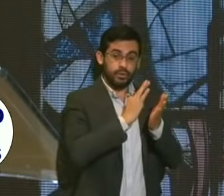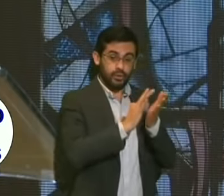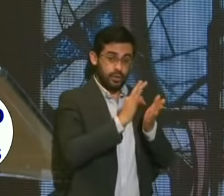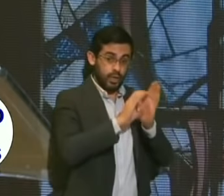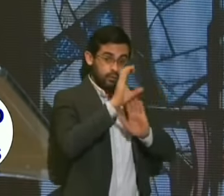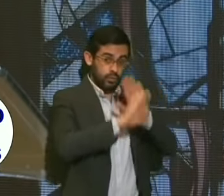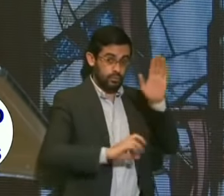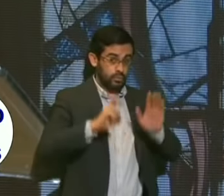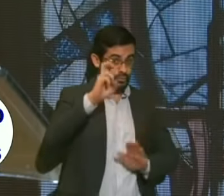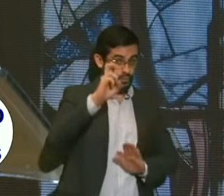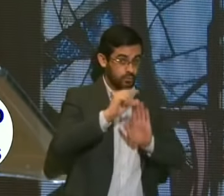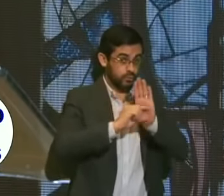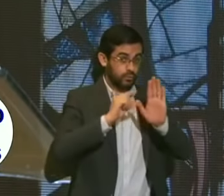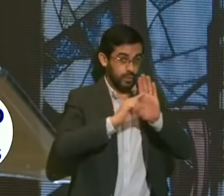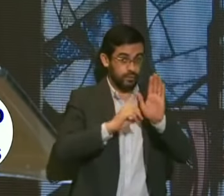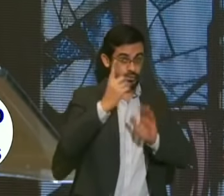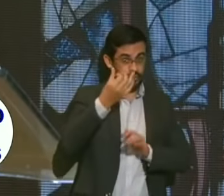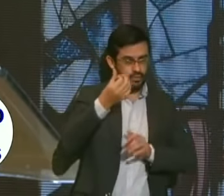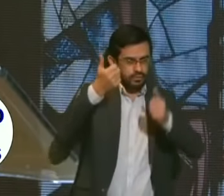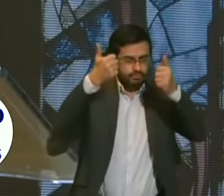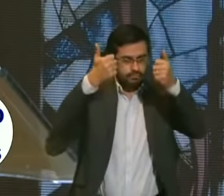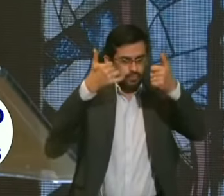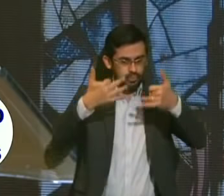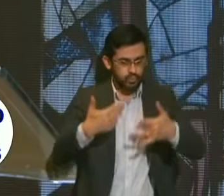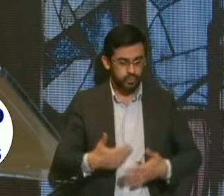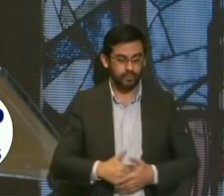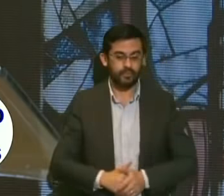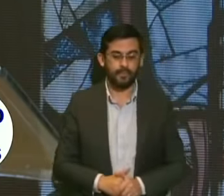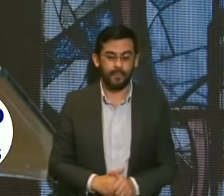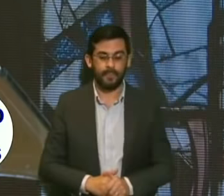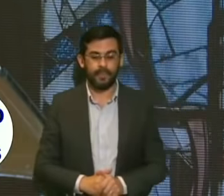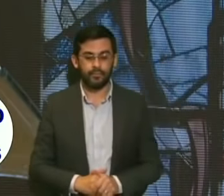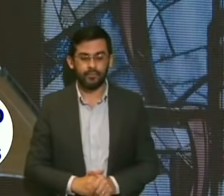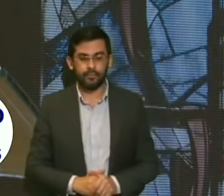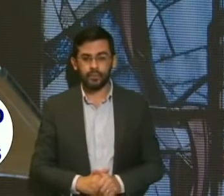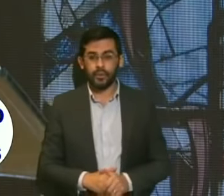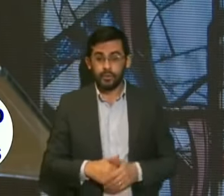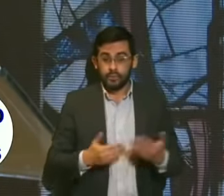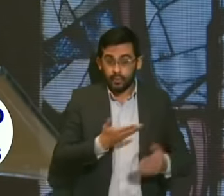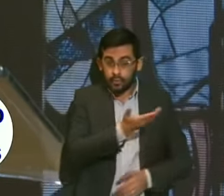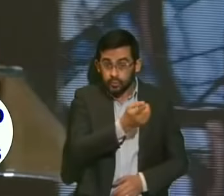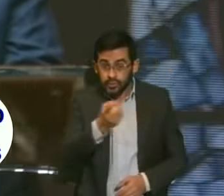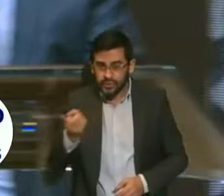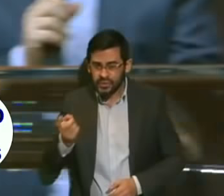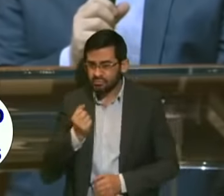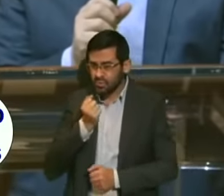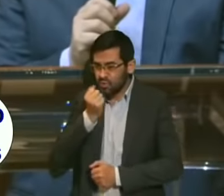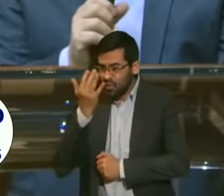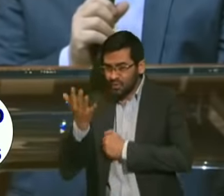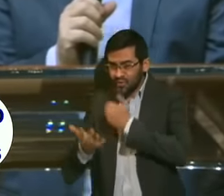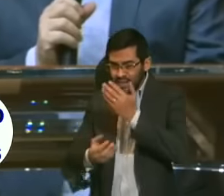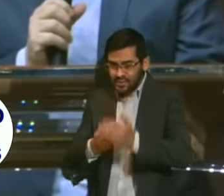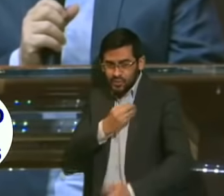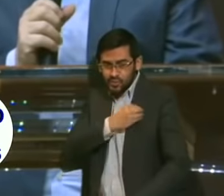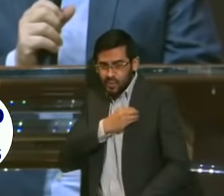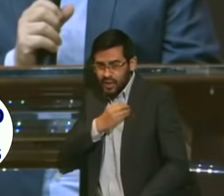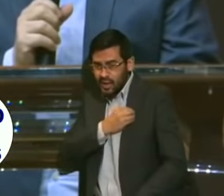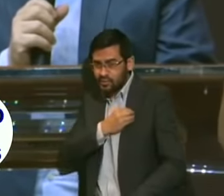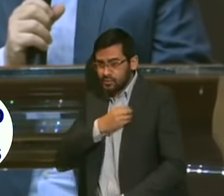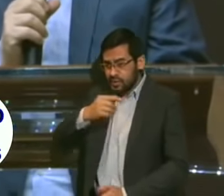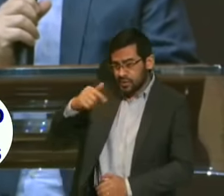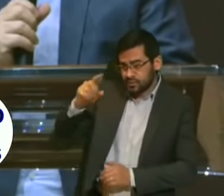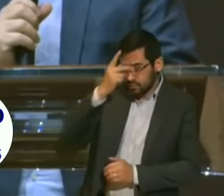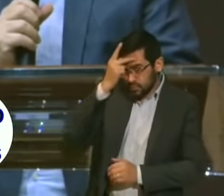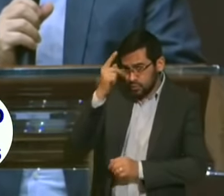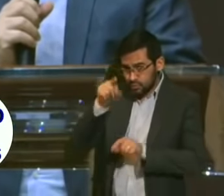Tiago 5,16, onde diz assim: portanto, confessem os seus pecados uns